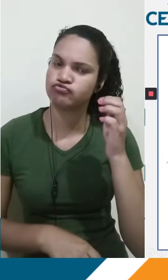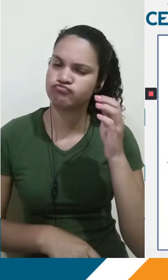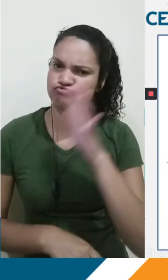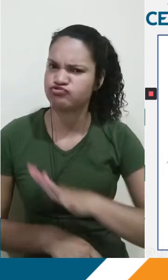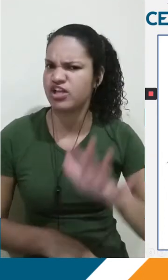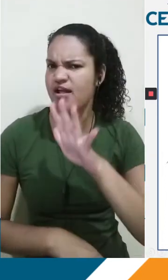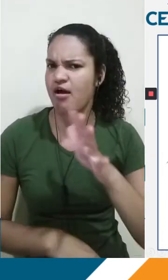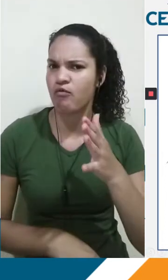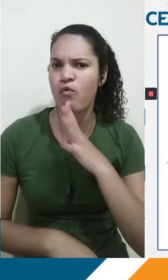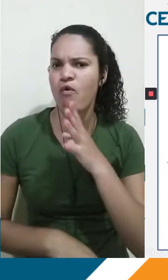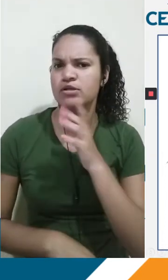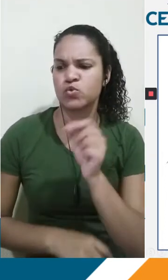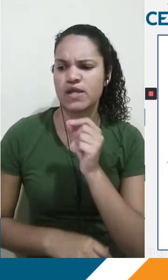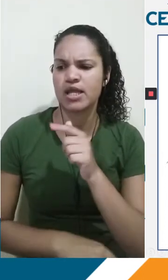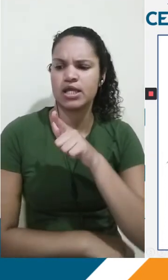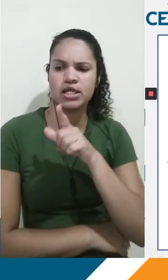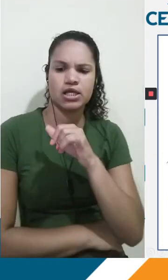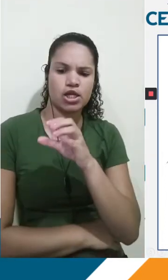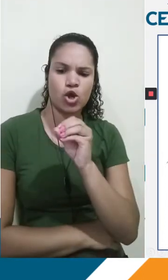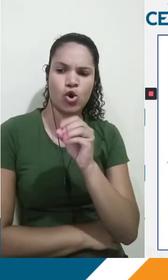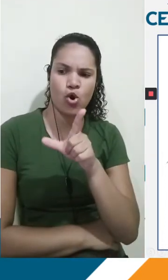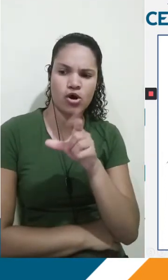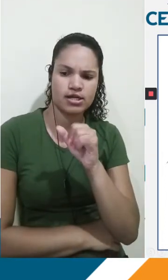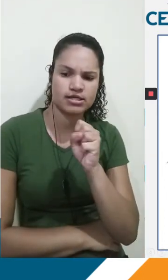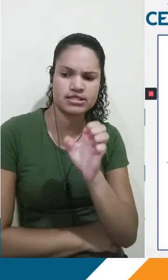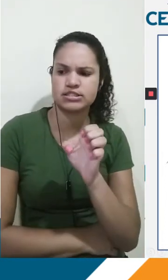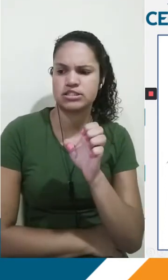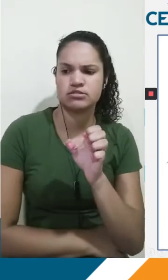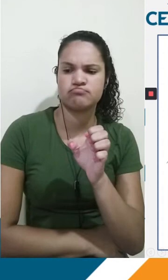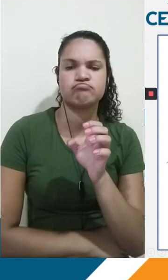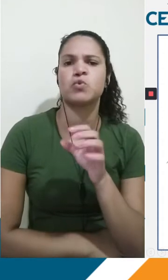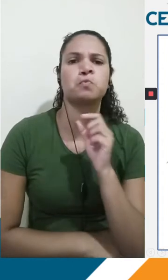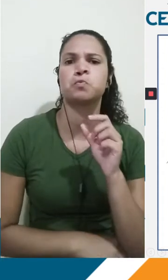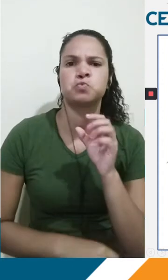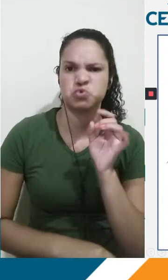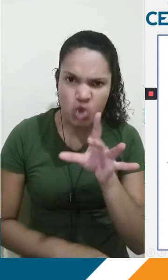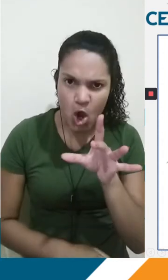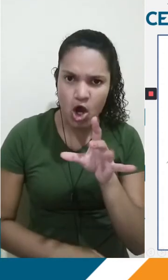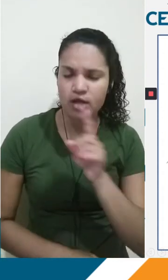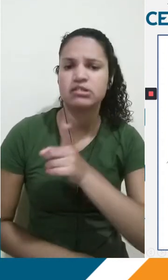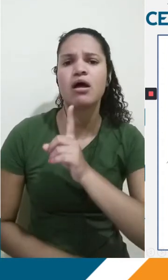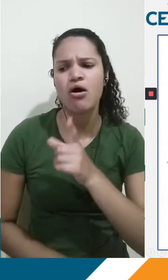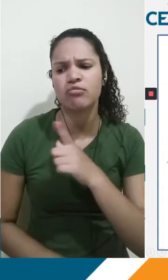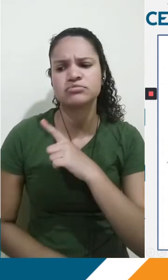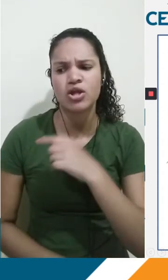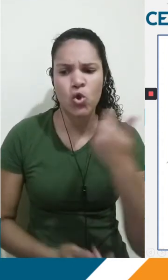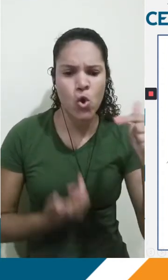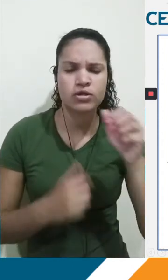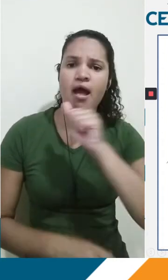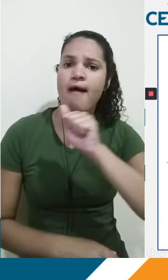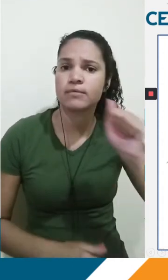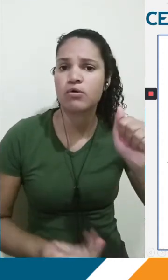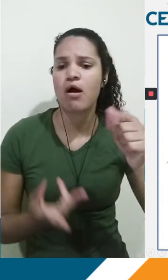normalmente conhece, é a glicose que é utilizada como combustível. Mas não só a glicose. Aminoácidos que compõem as proteínas